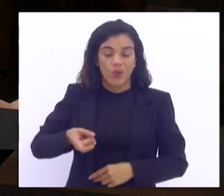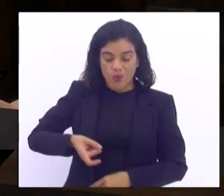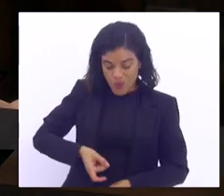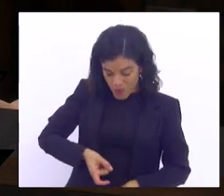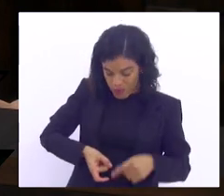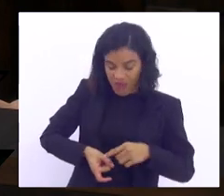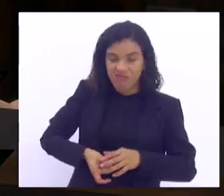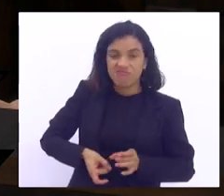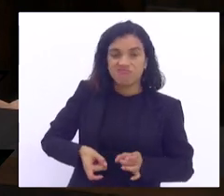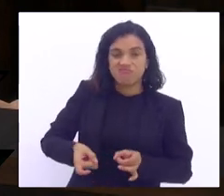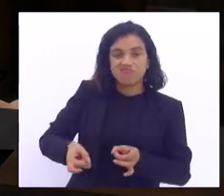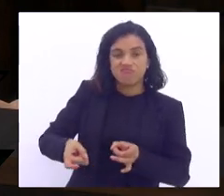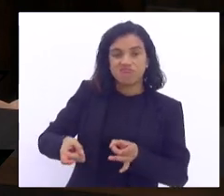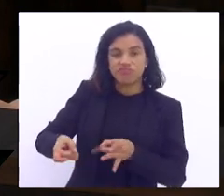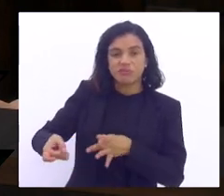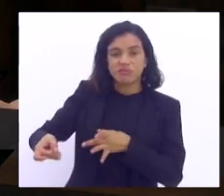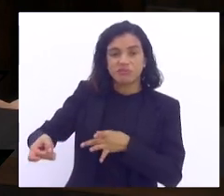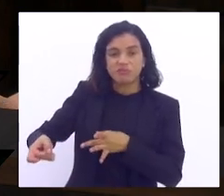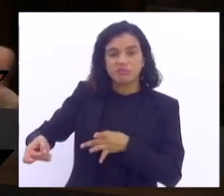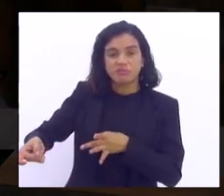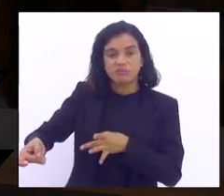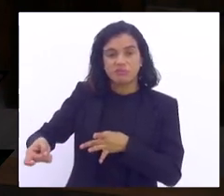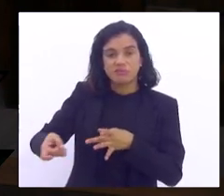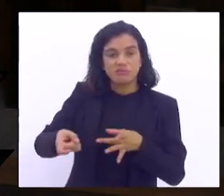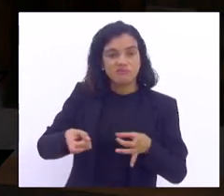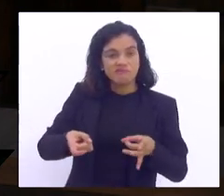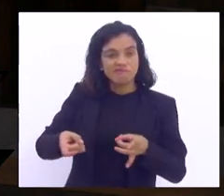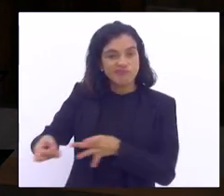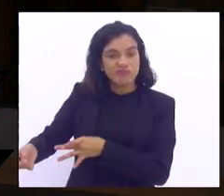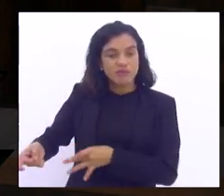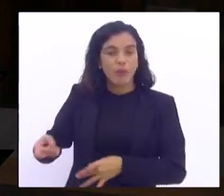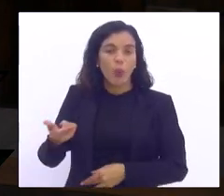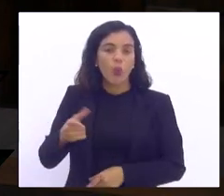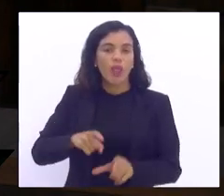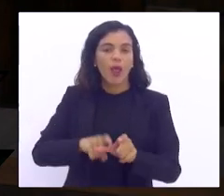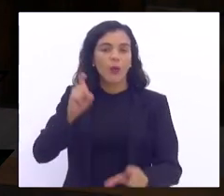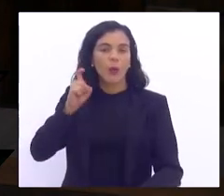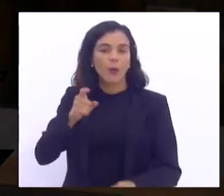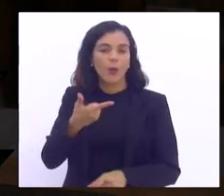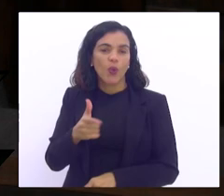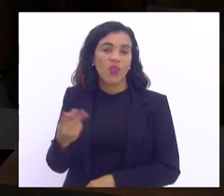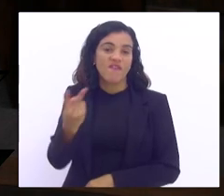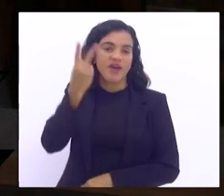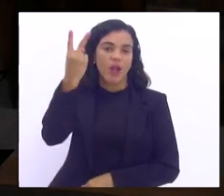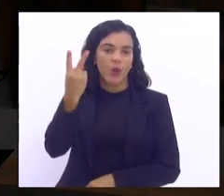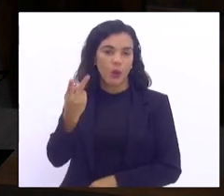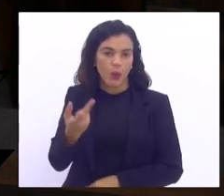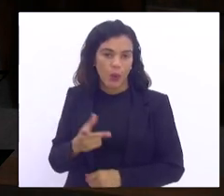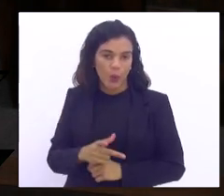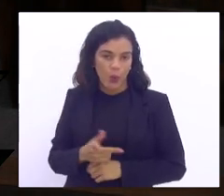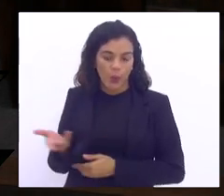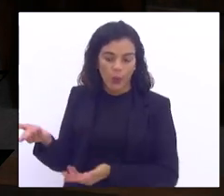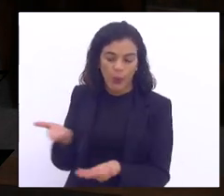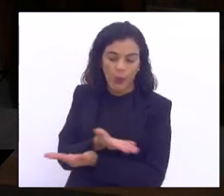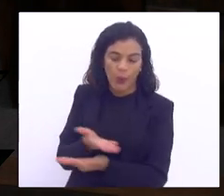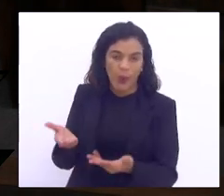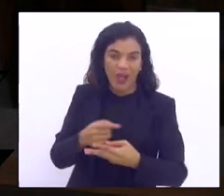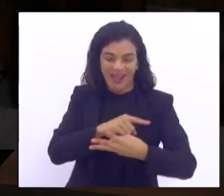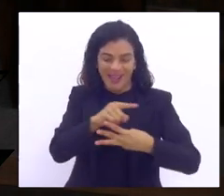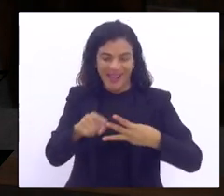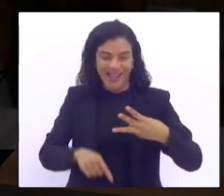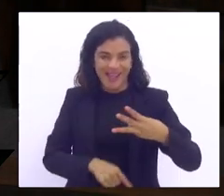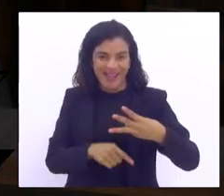é descartável. Ele não tem autonomia e não tem valor comunitário. Ele não passa por nenhum daqueles três